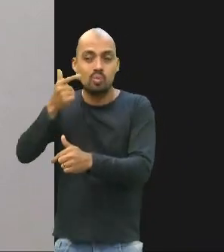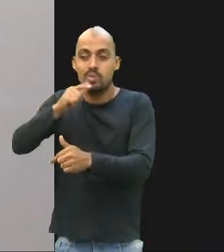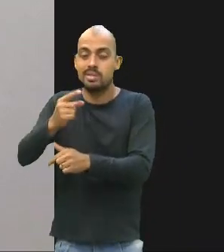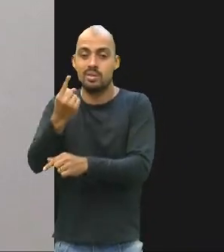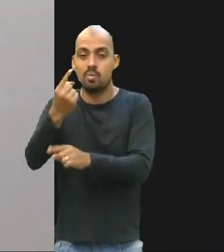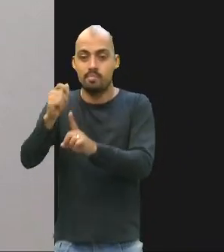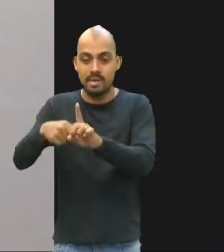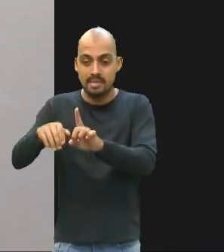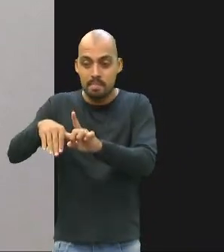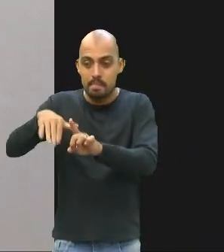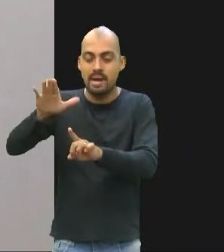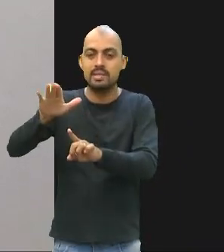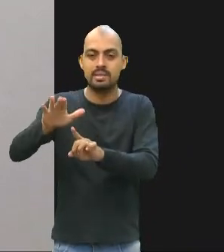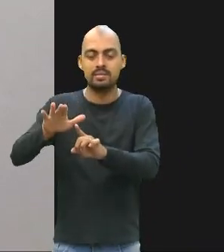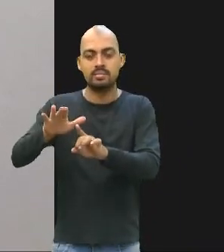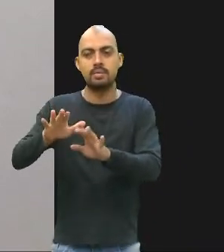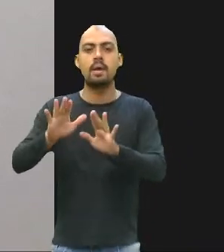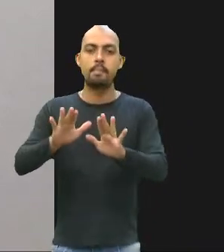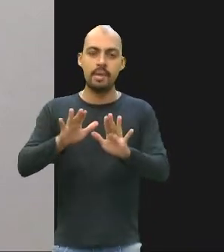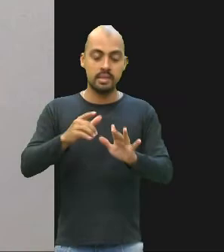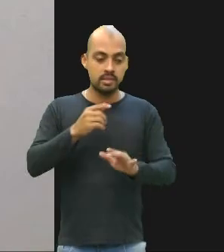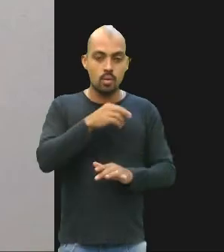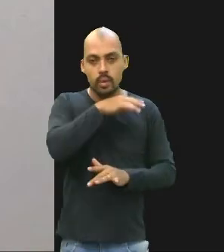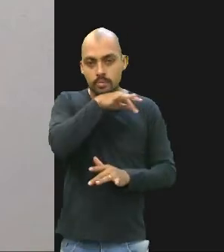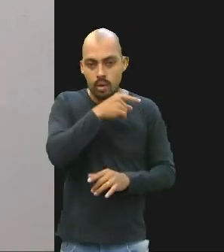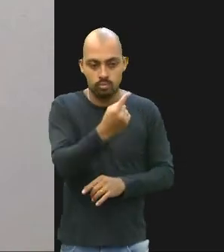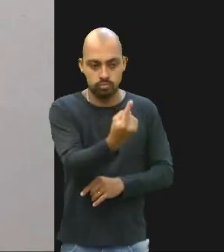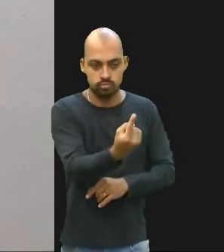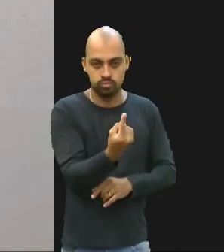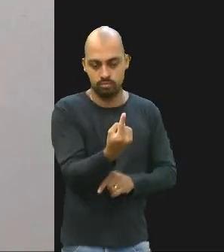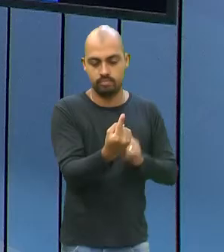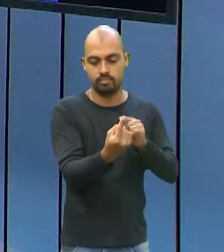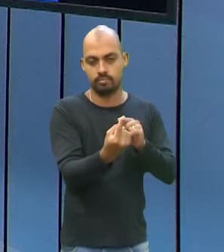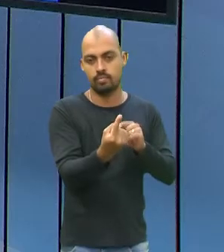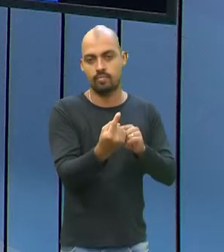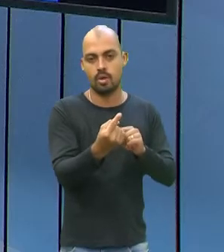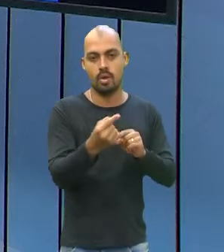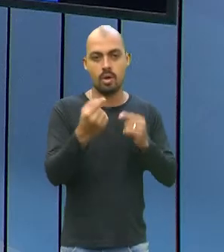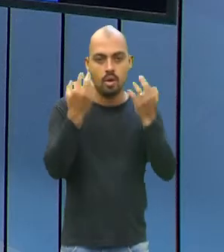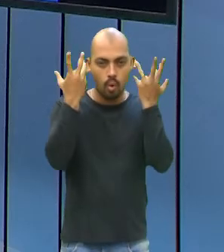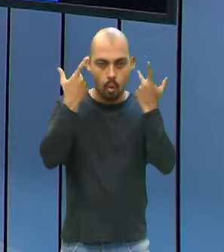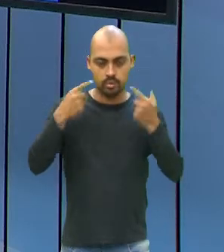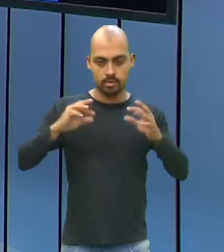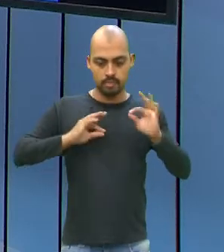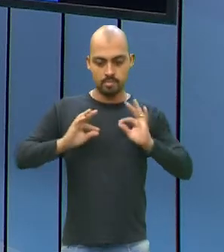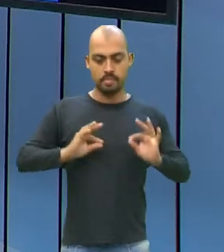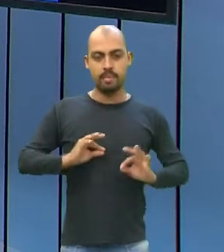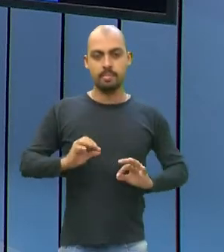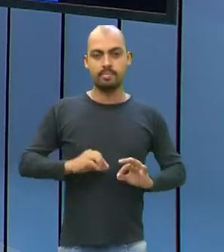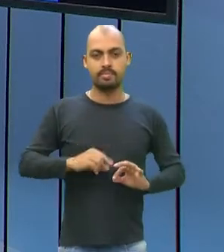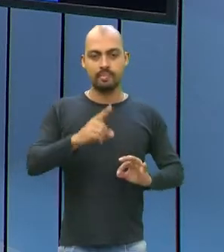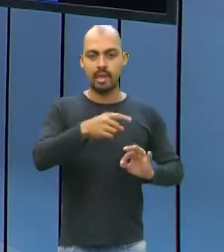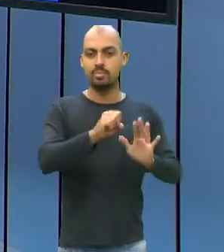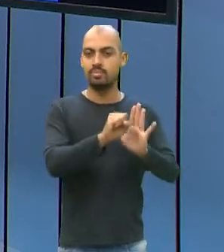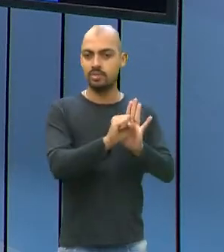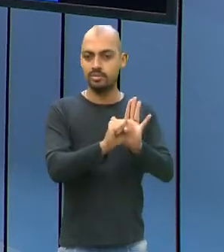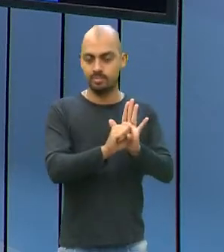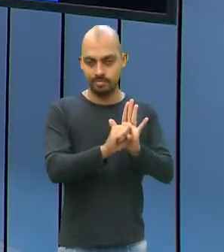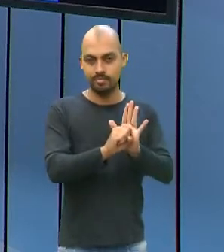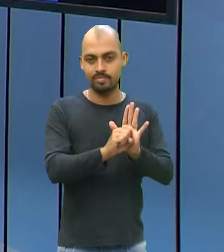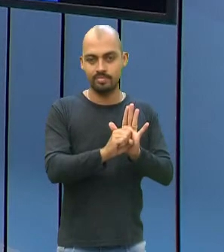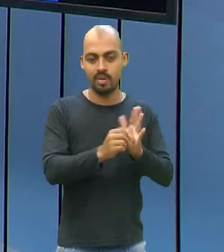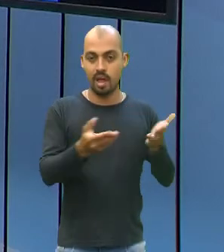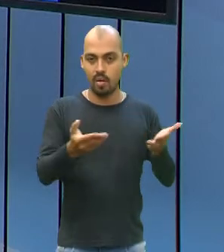mês praticamente. Mas teve a onça, a onça ousado, né? Que eu acho que todo mundo, ela ficou Ah, super que foi, famosa. virou o símbolo, né,